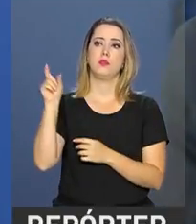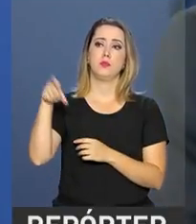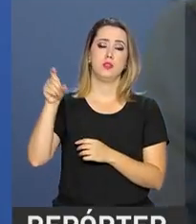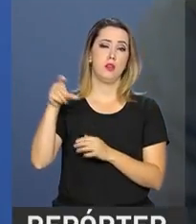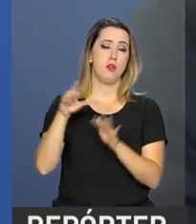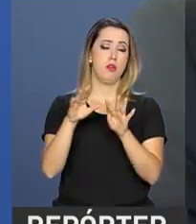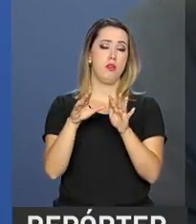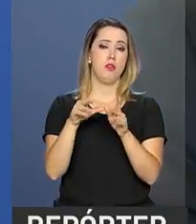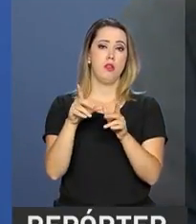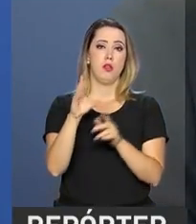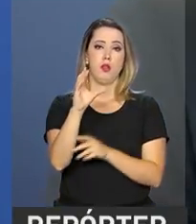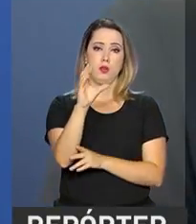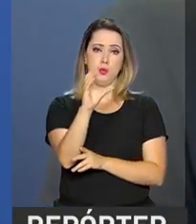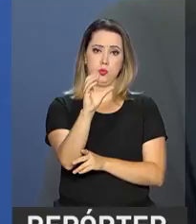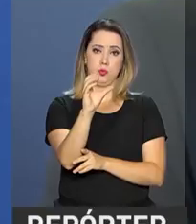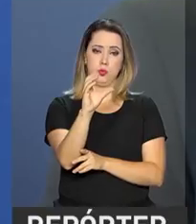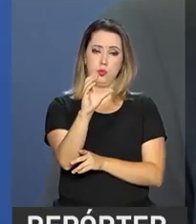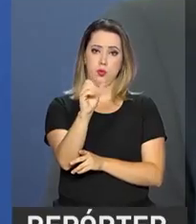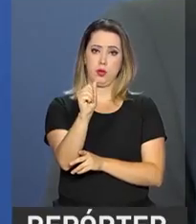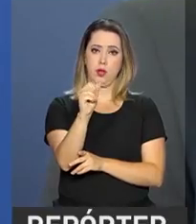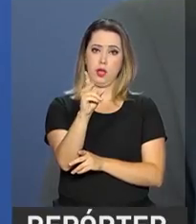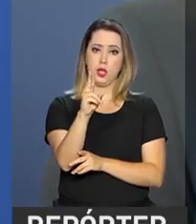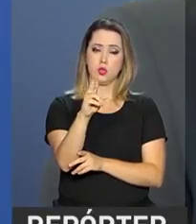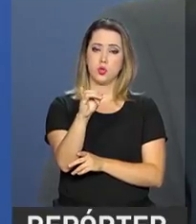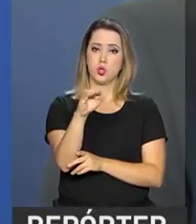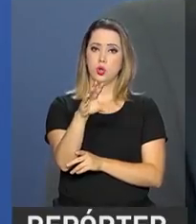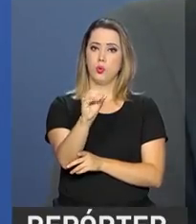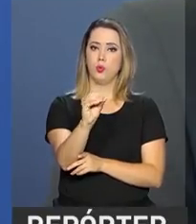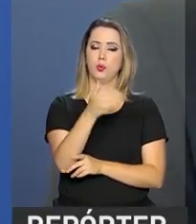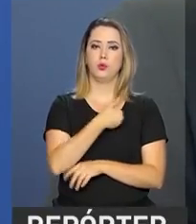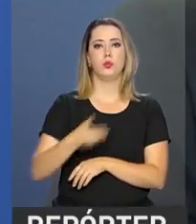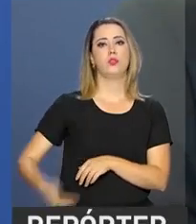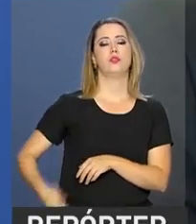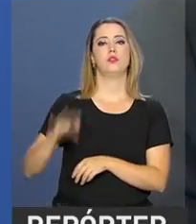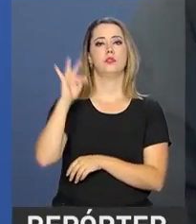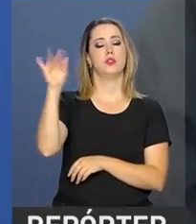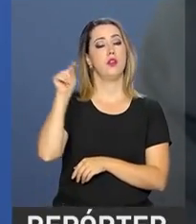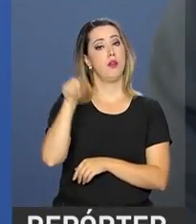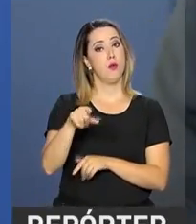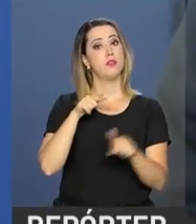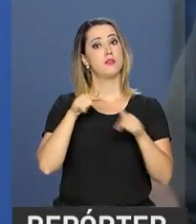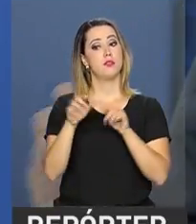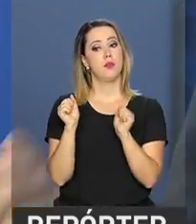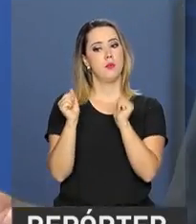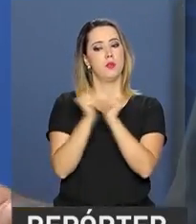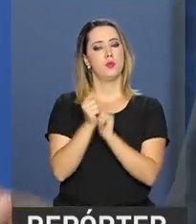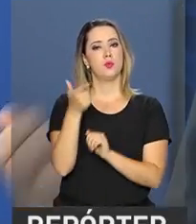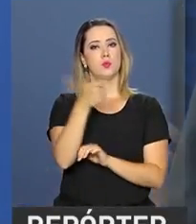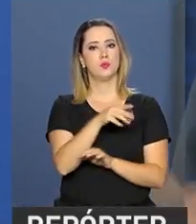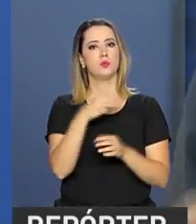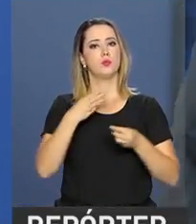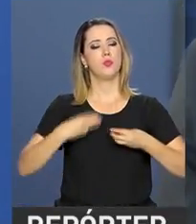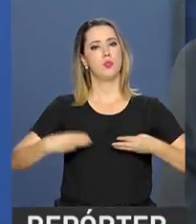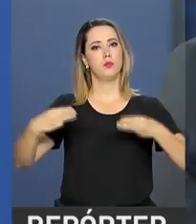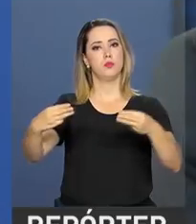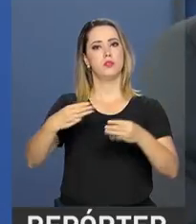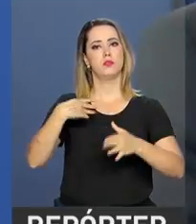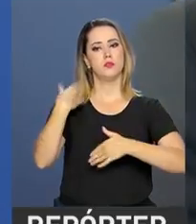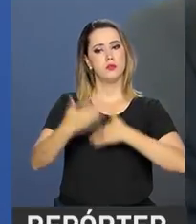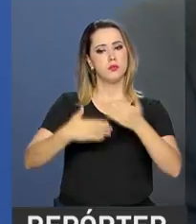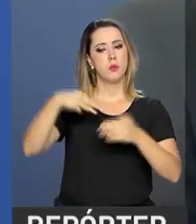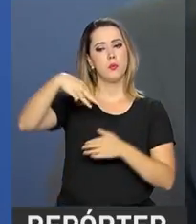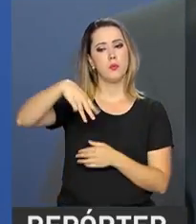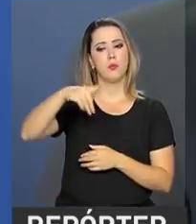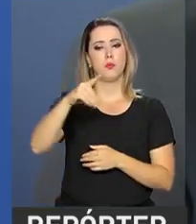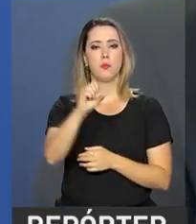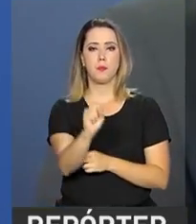Cadastro Único para Programas Sociais do Governo Federal. Essa ação, constituída em conjunto com o Ministério do Desenvolvimento Social, visa